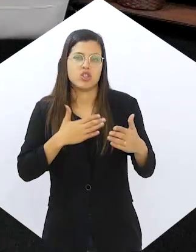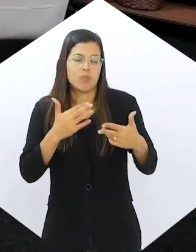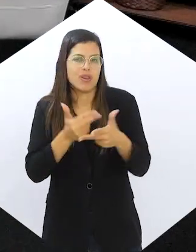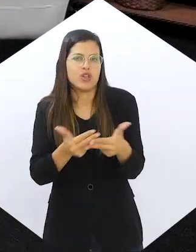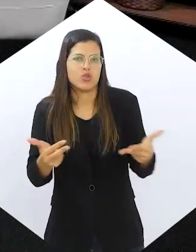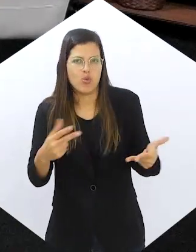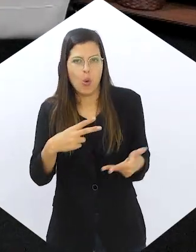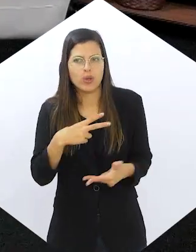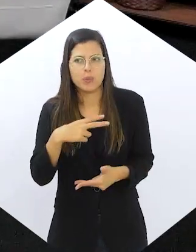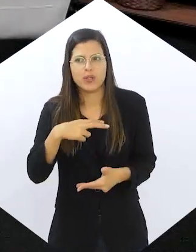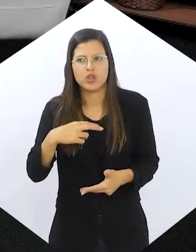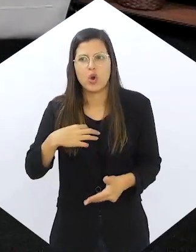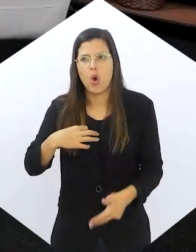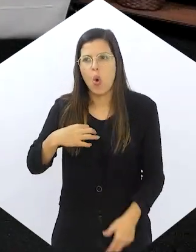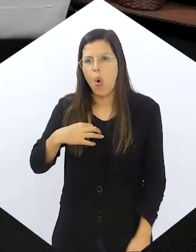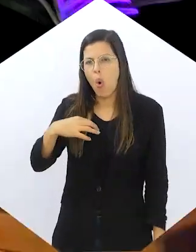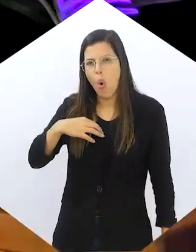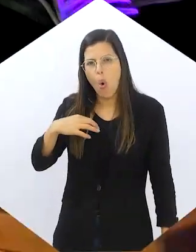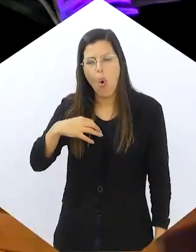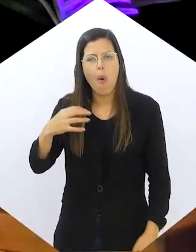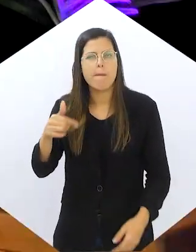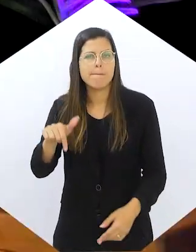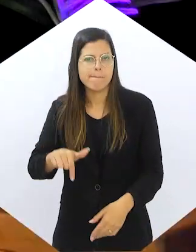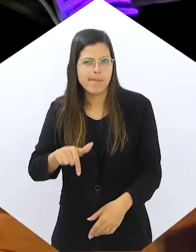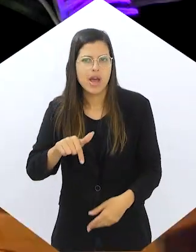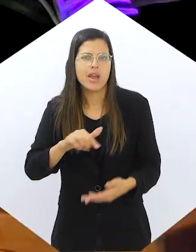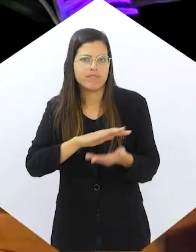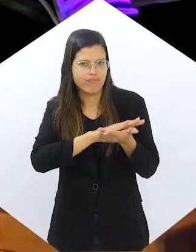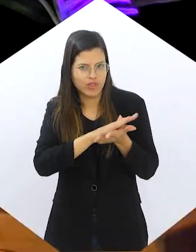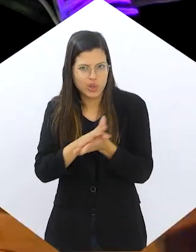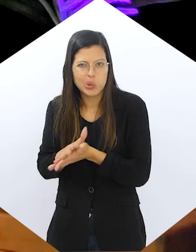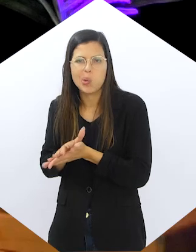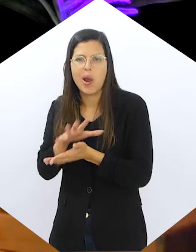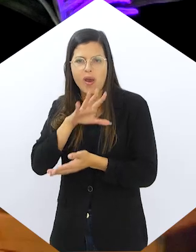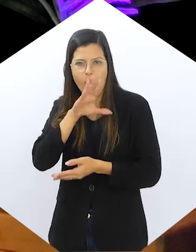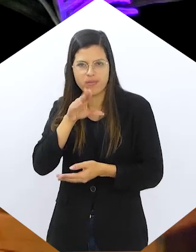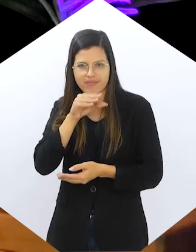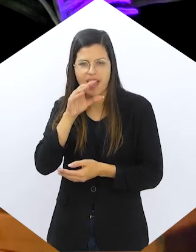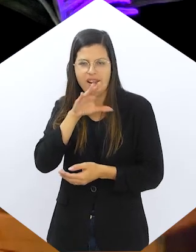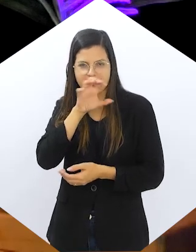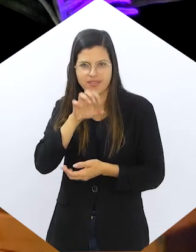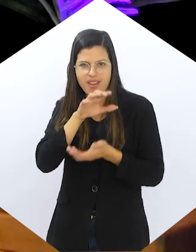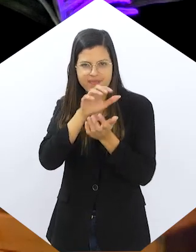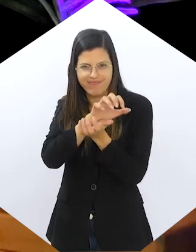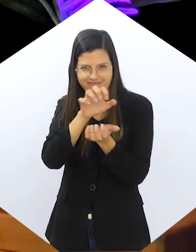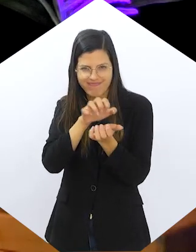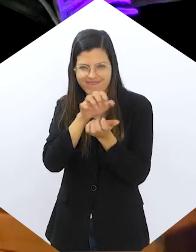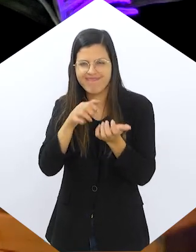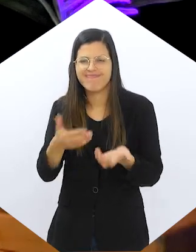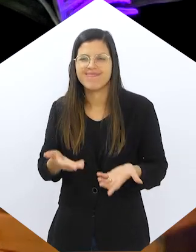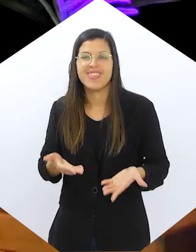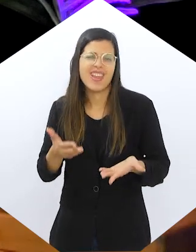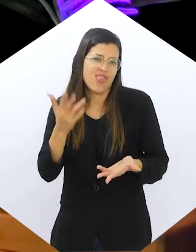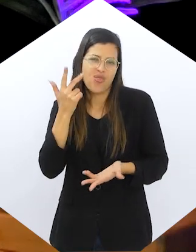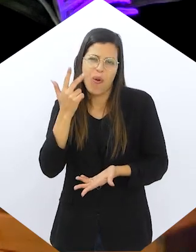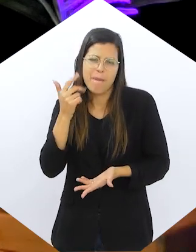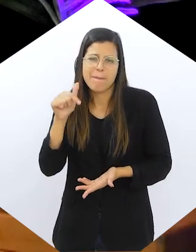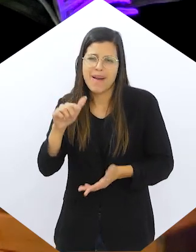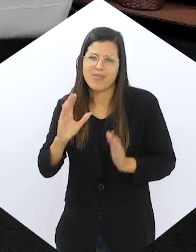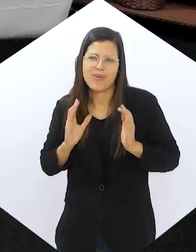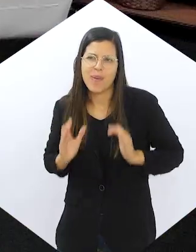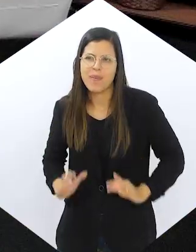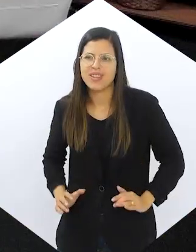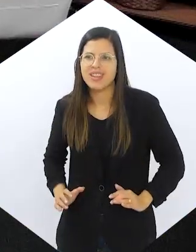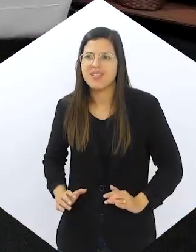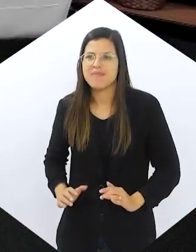as minhas coisas pessoais, short, top, isso ele deu umas destruidinhas. É normal do comportamento do Comportamento filhote. filhote, Então né? a gente